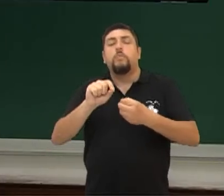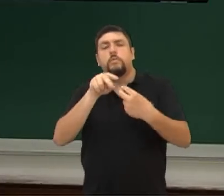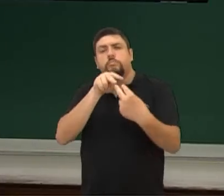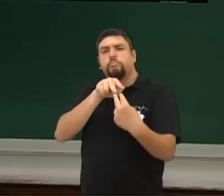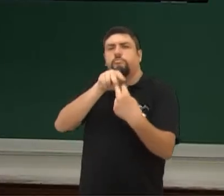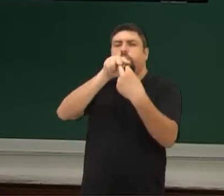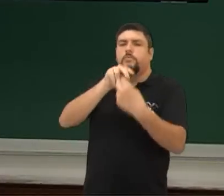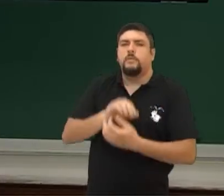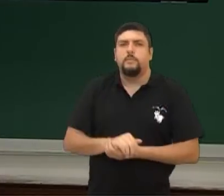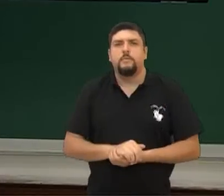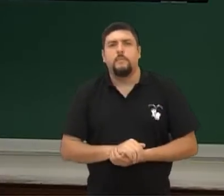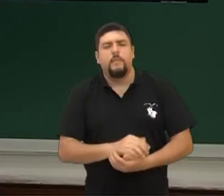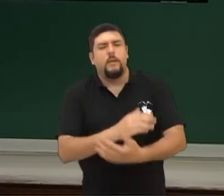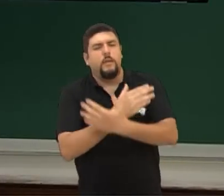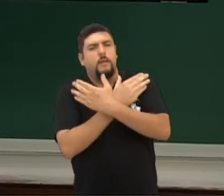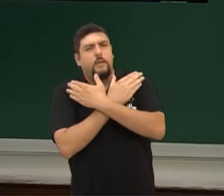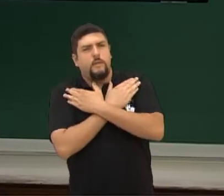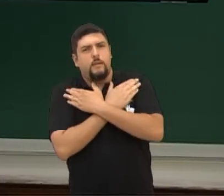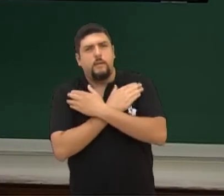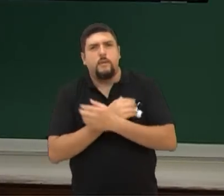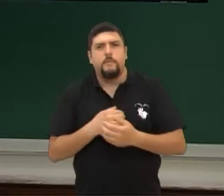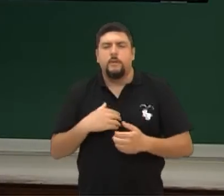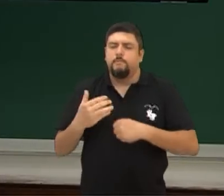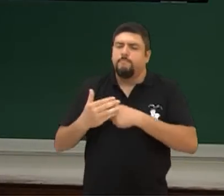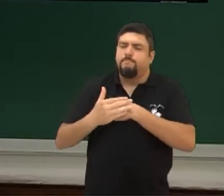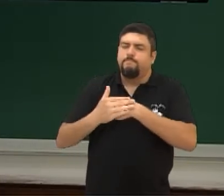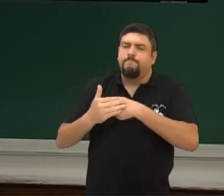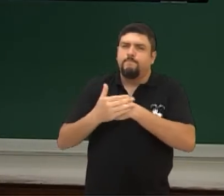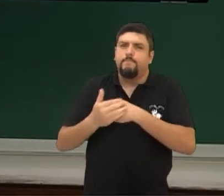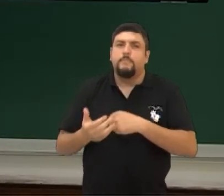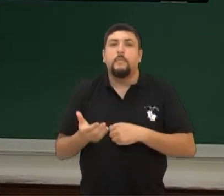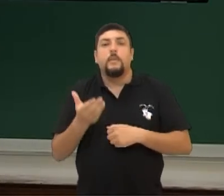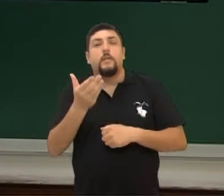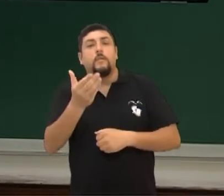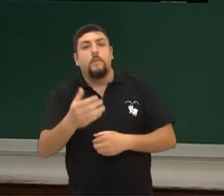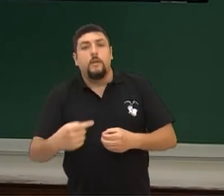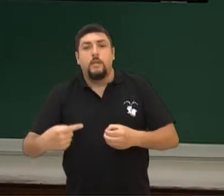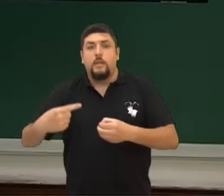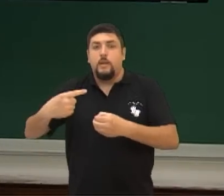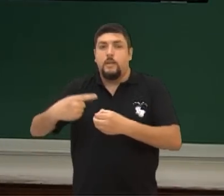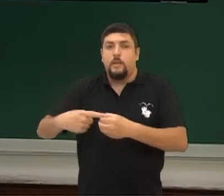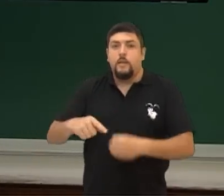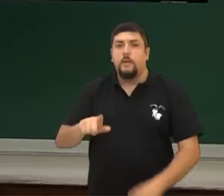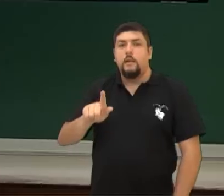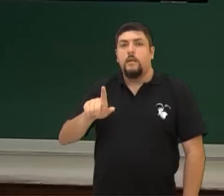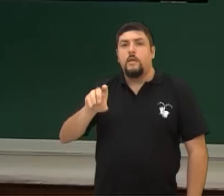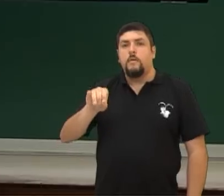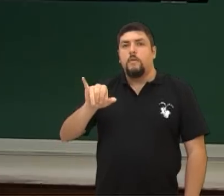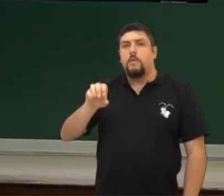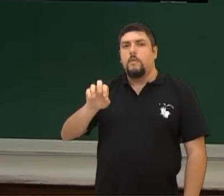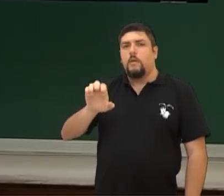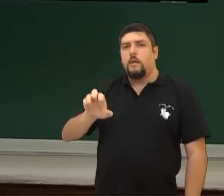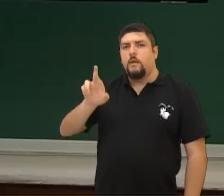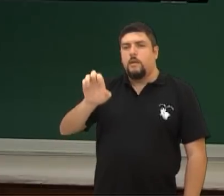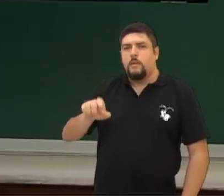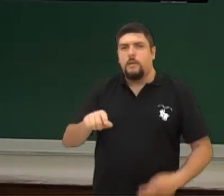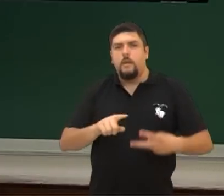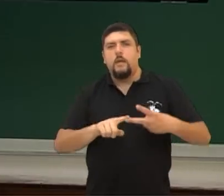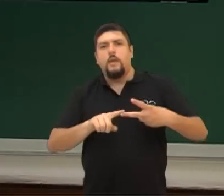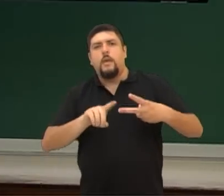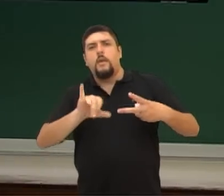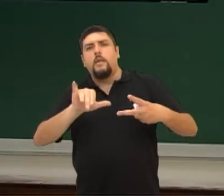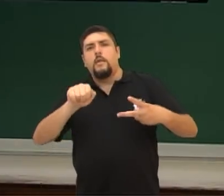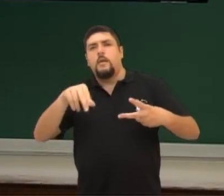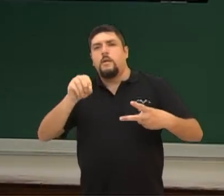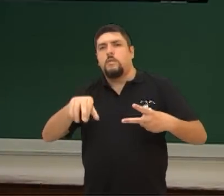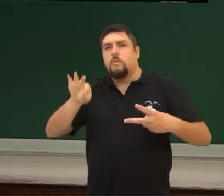acompanhando. Então, gostaria de mandar um abraço, o meu carinho, para você da cidade de Goiôerê, Cianorte e